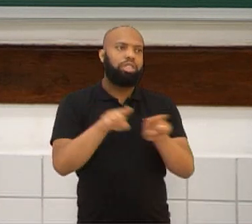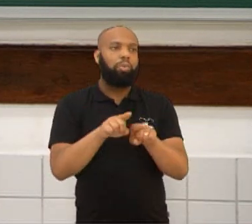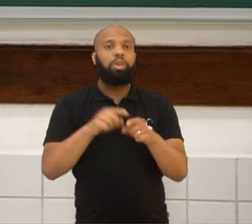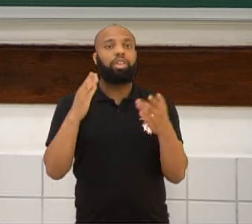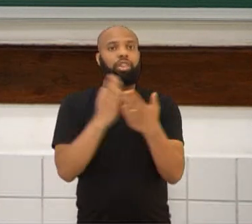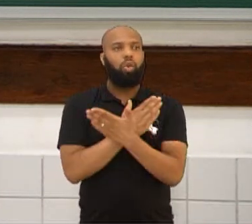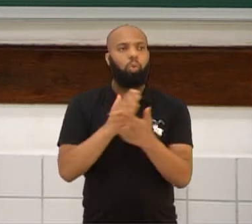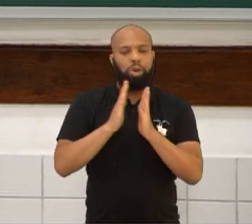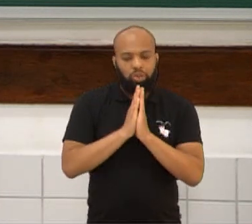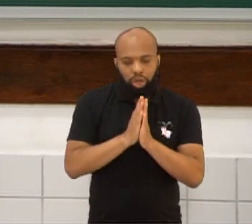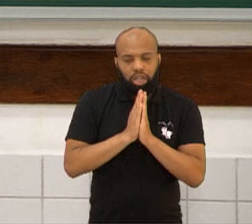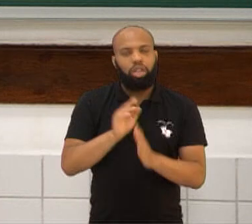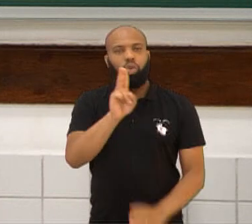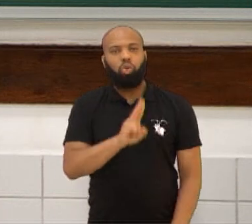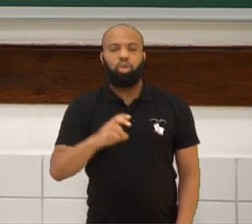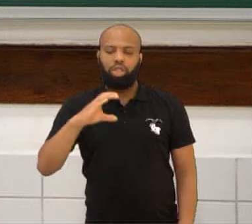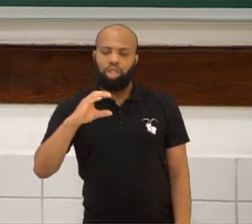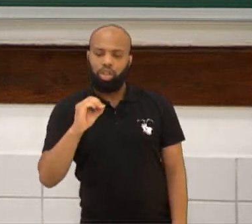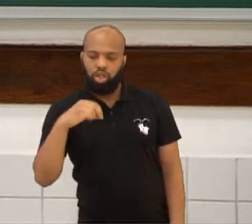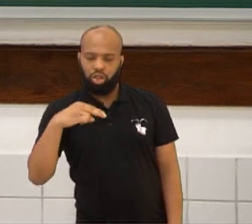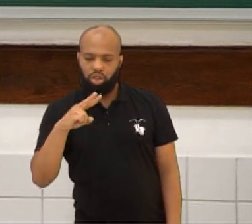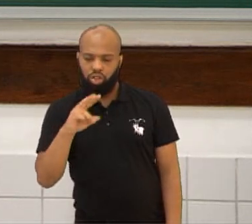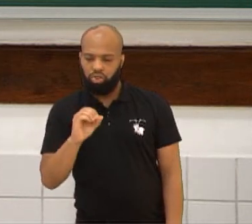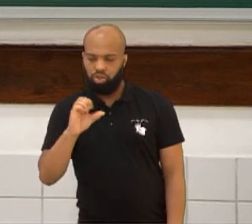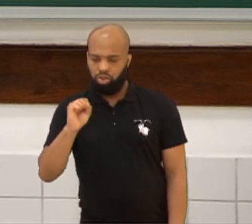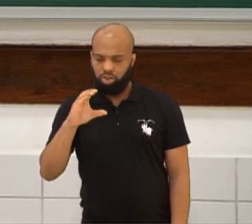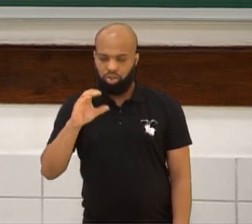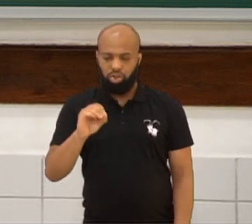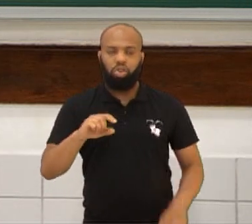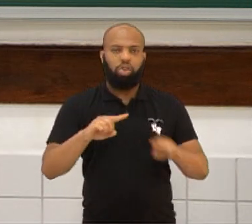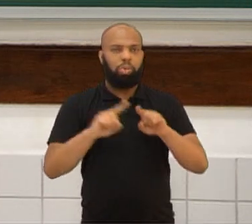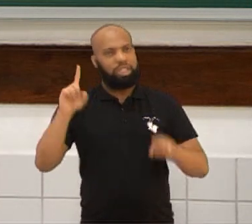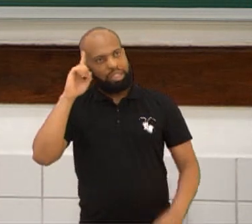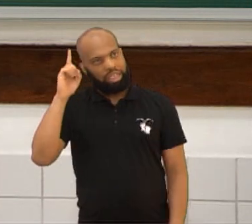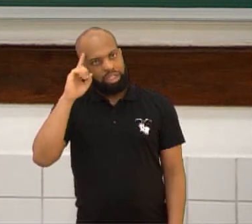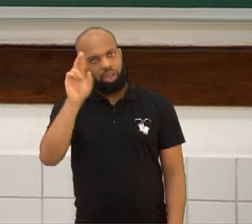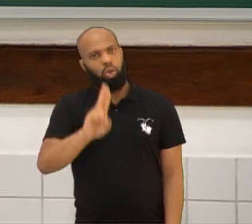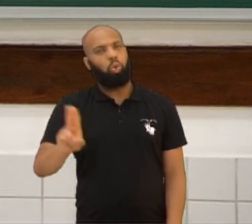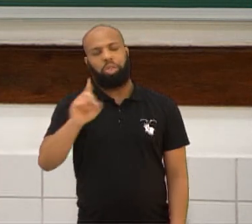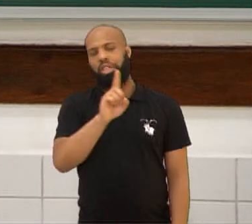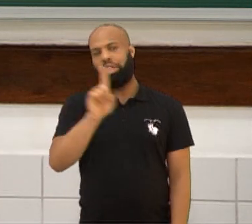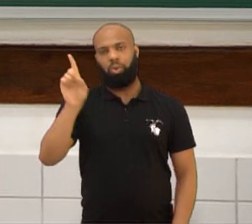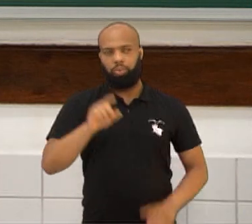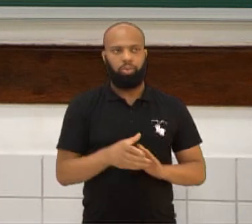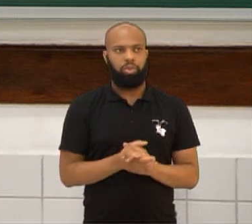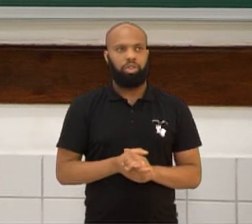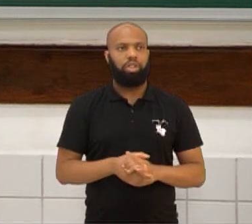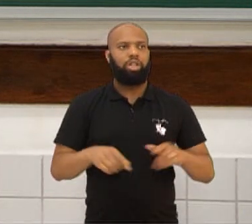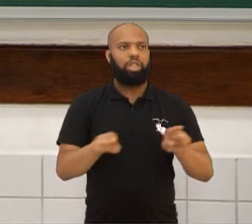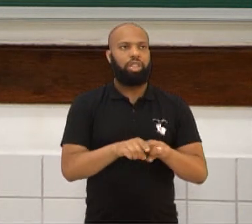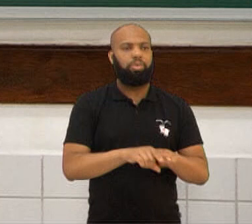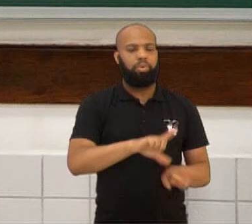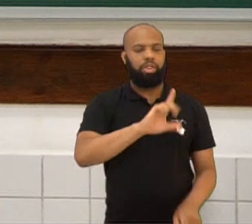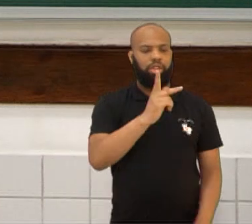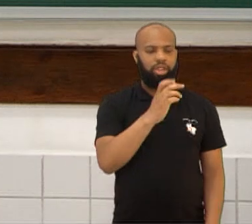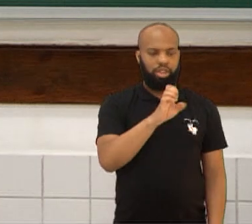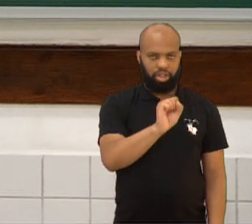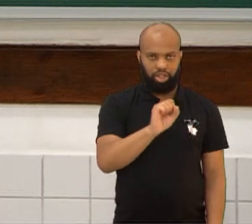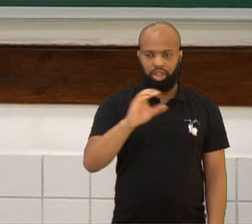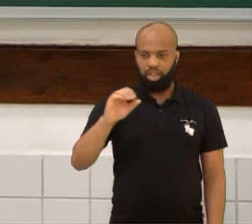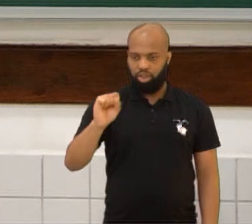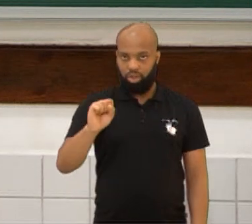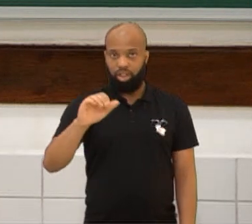que utilizam o convosco, mas no dia a dia a gente não usa muito isso, tá? Lhes, os, as,